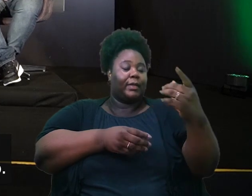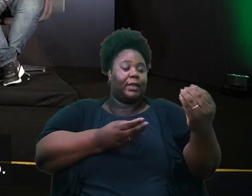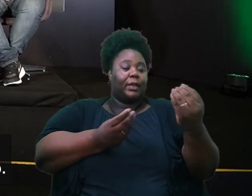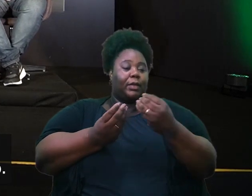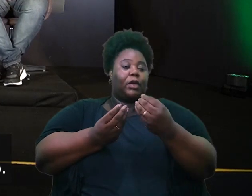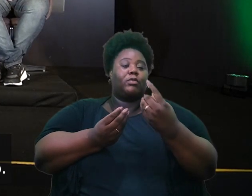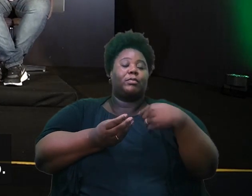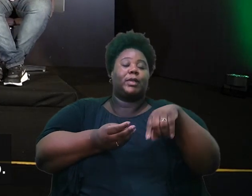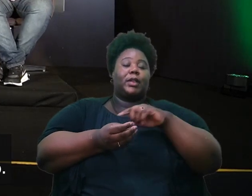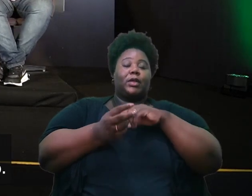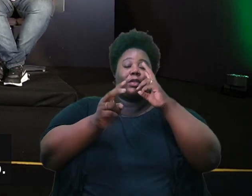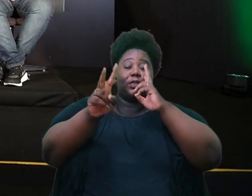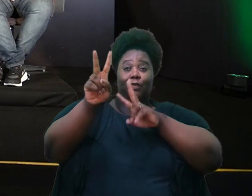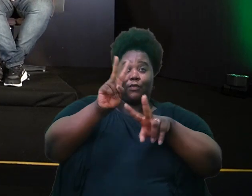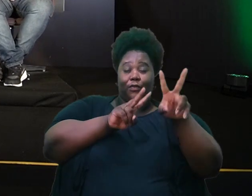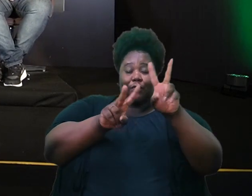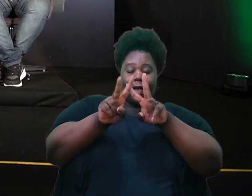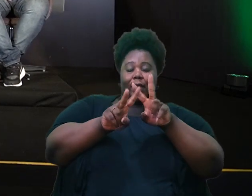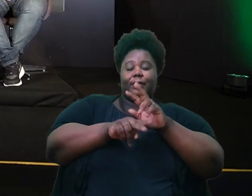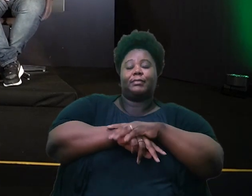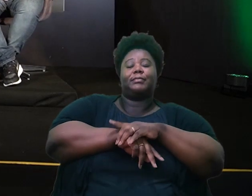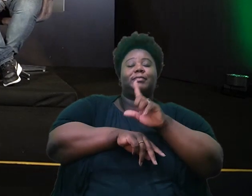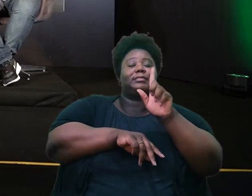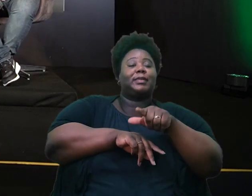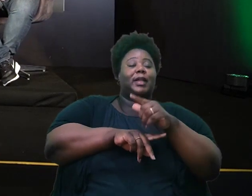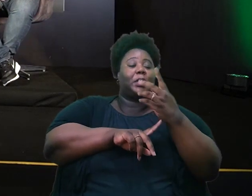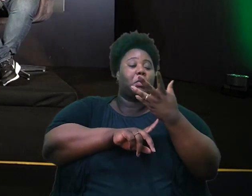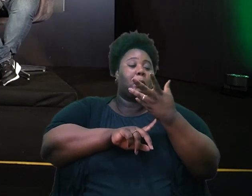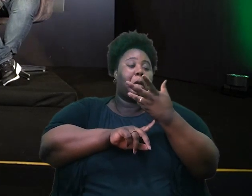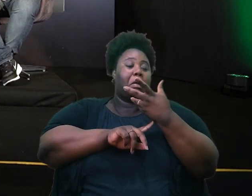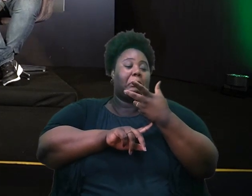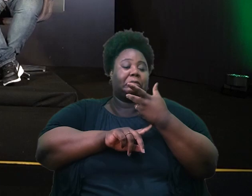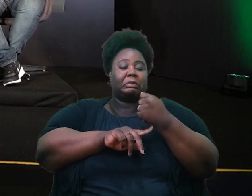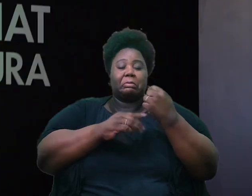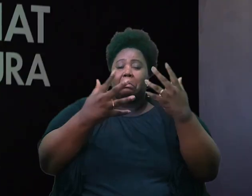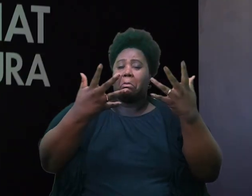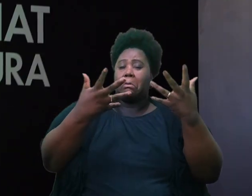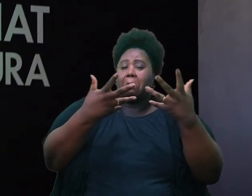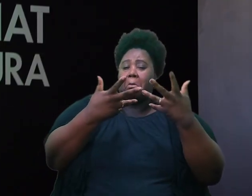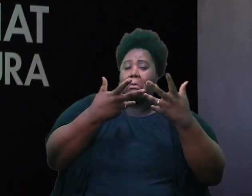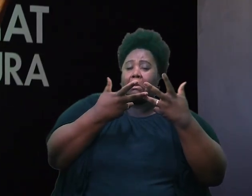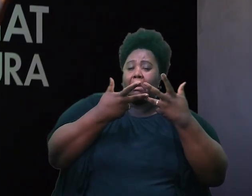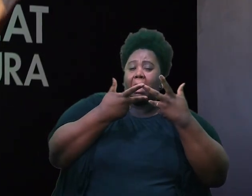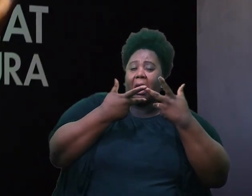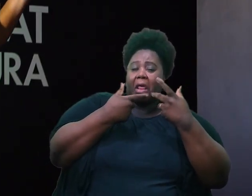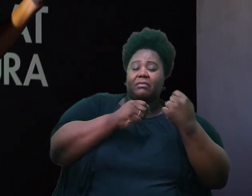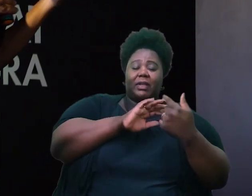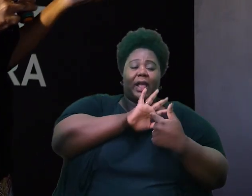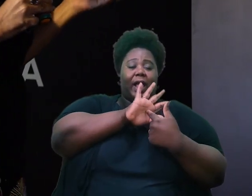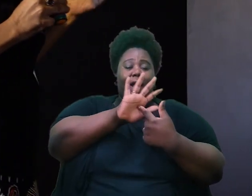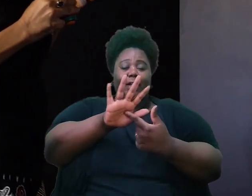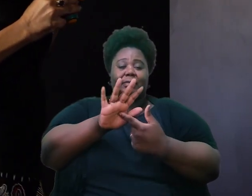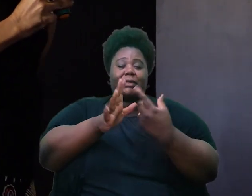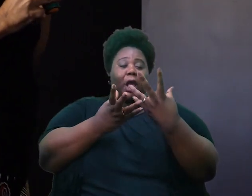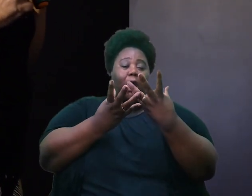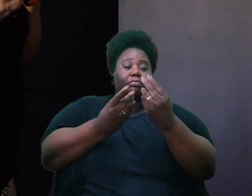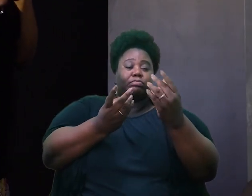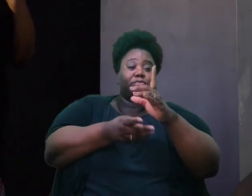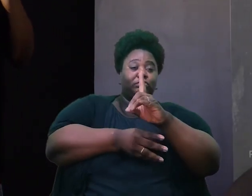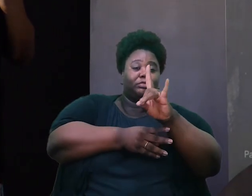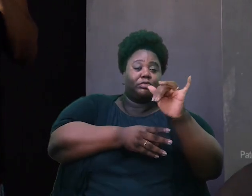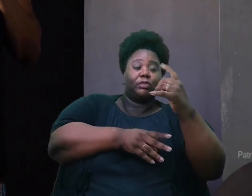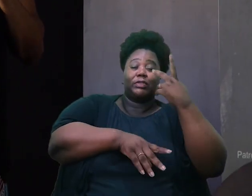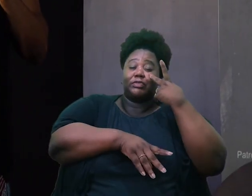nossa contemplação. E é um acervo maravilhoso. Quer dizer, a exposição merece vários dias